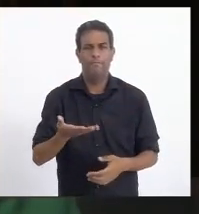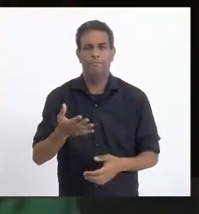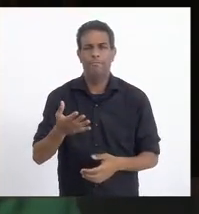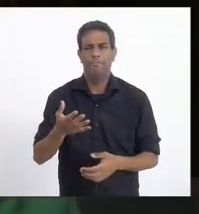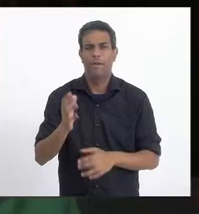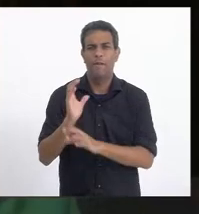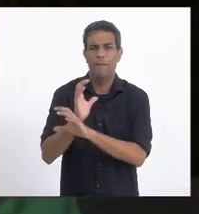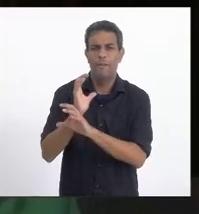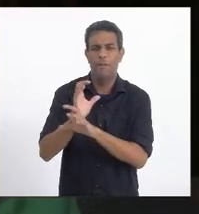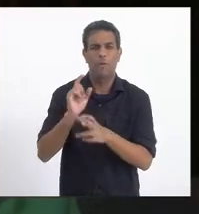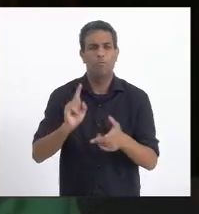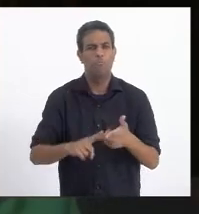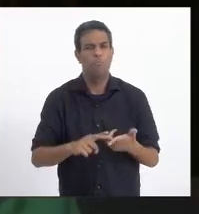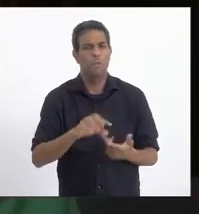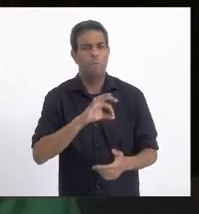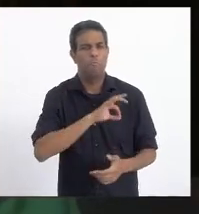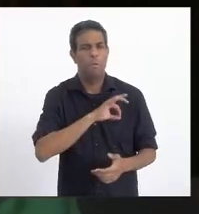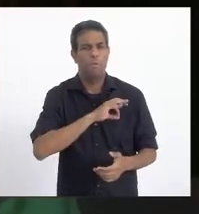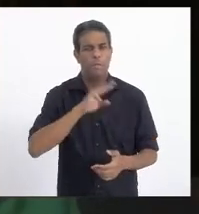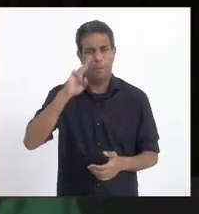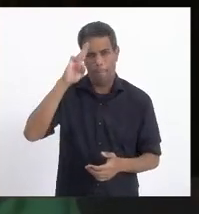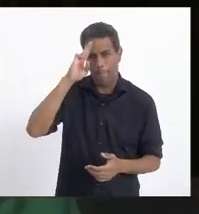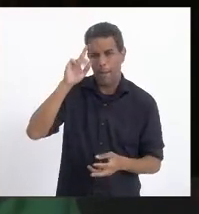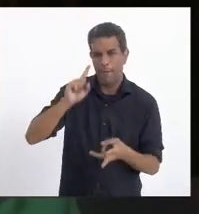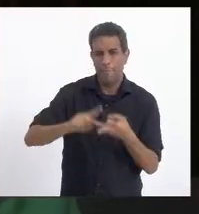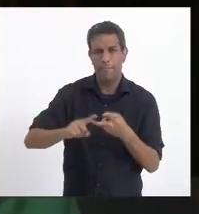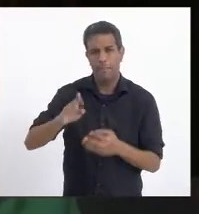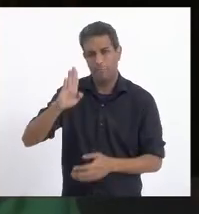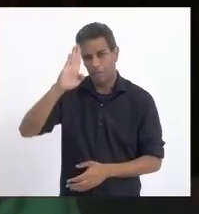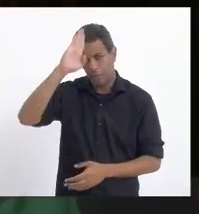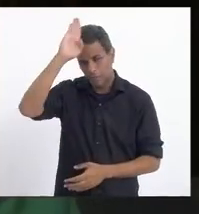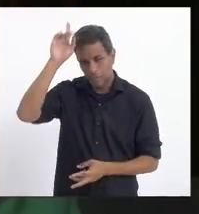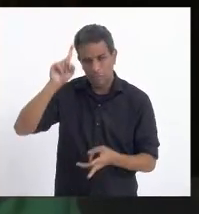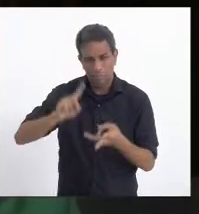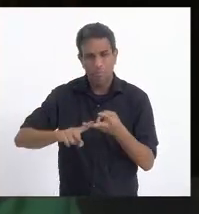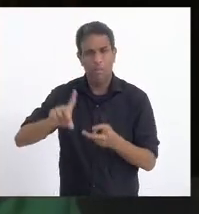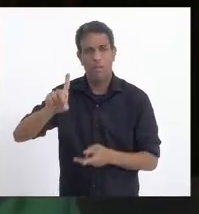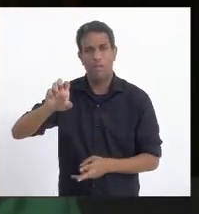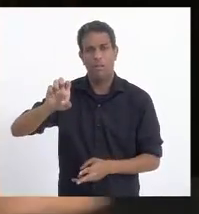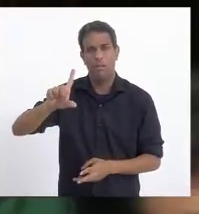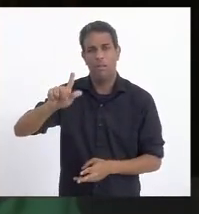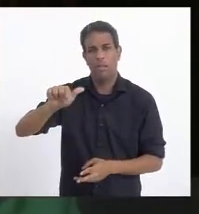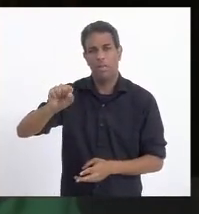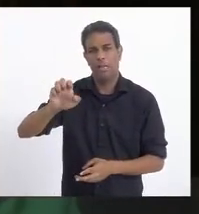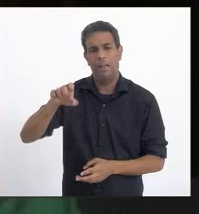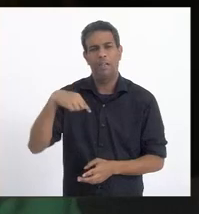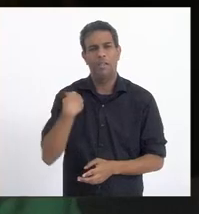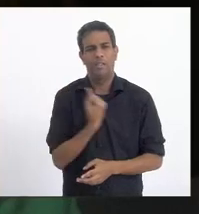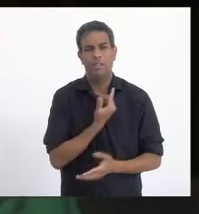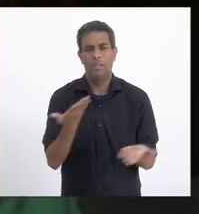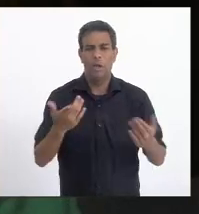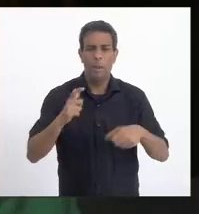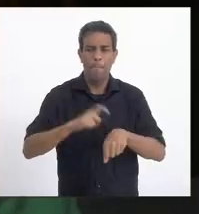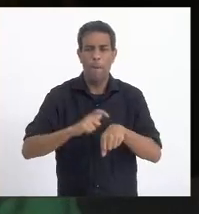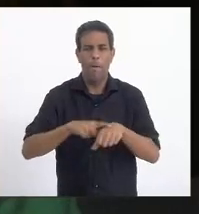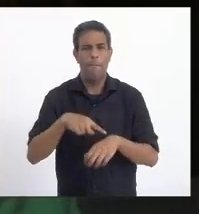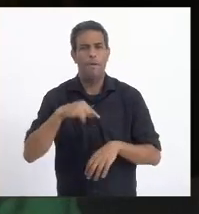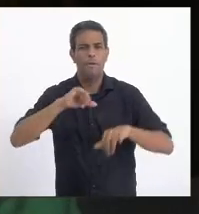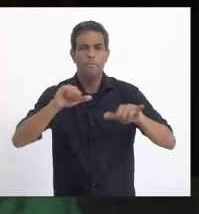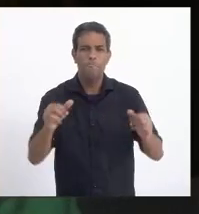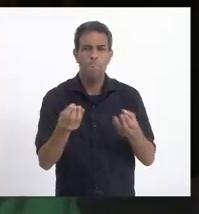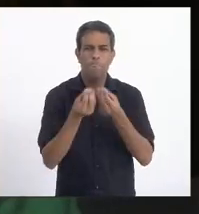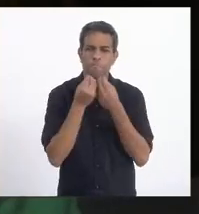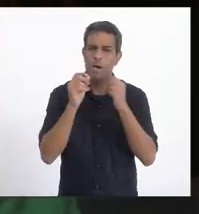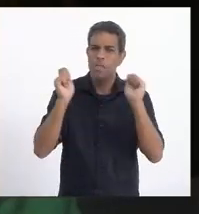polícia civil que seja a polícia civil polícia penal seja de gaze Será que não é hora realmente já que nós temos em mãos